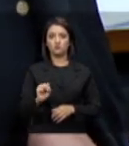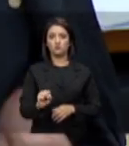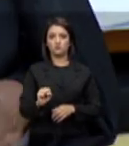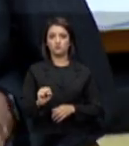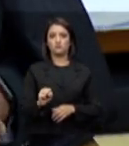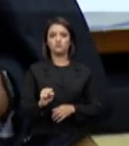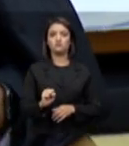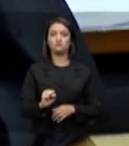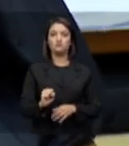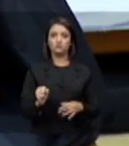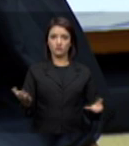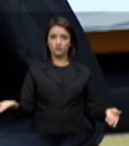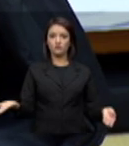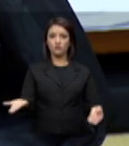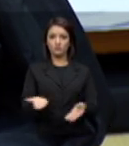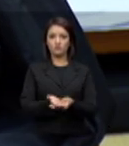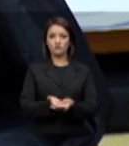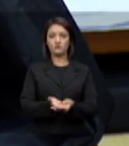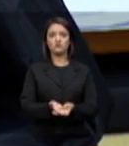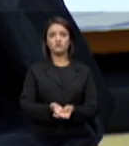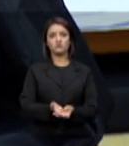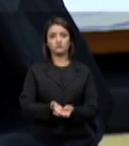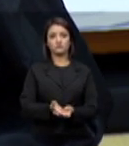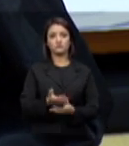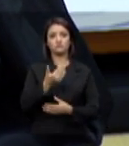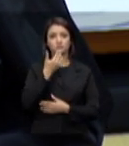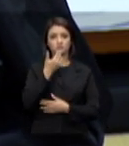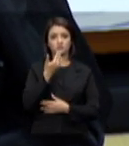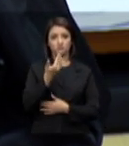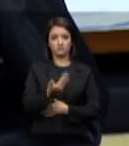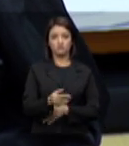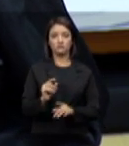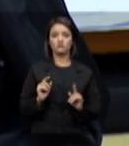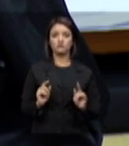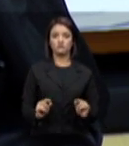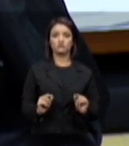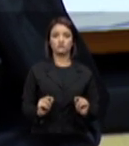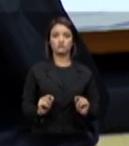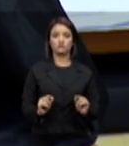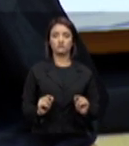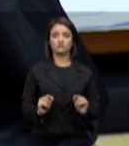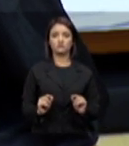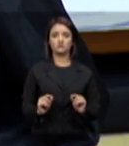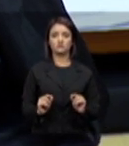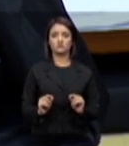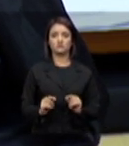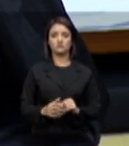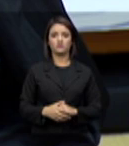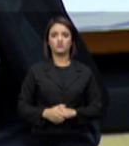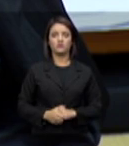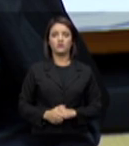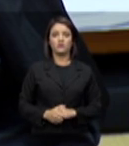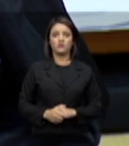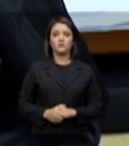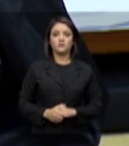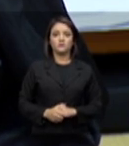or no processo alusivo arguição de preceito fundamental